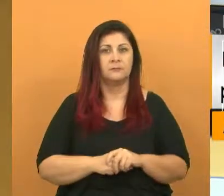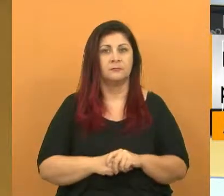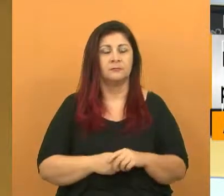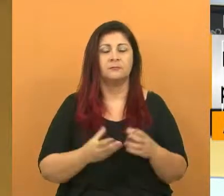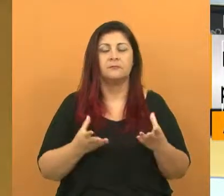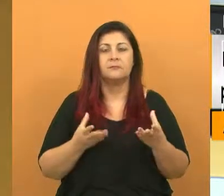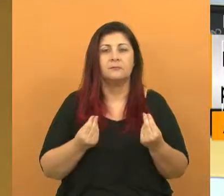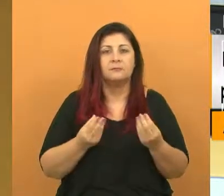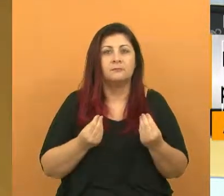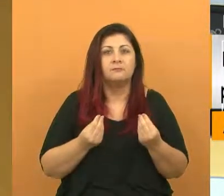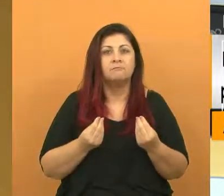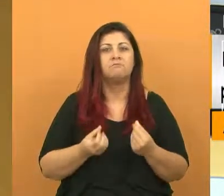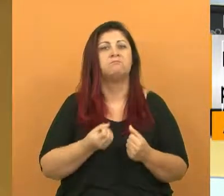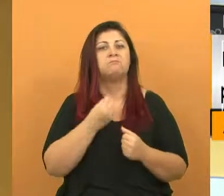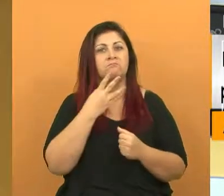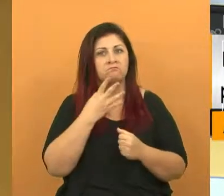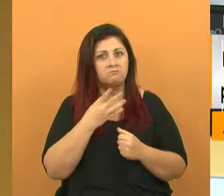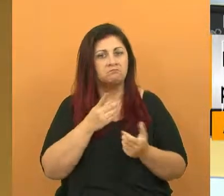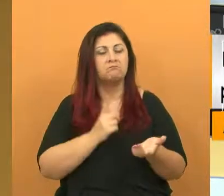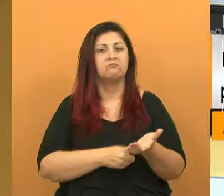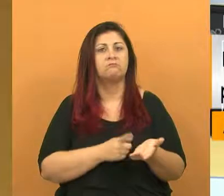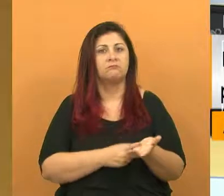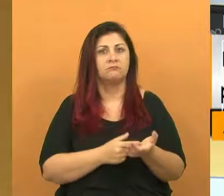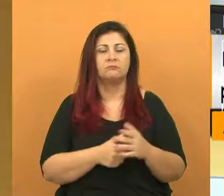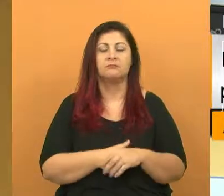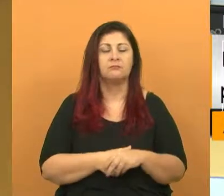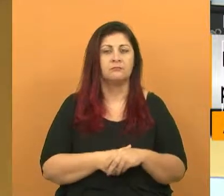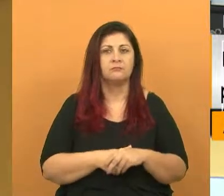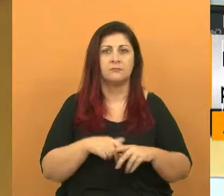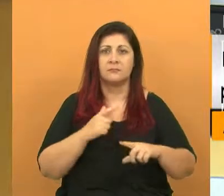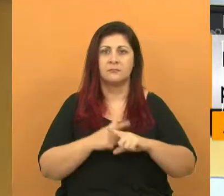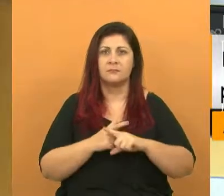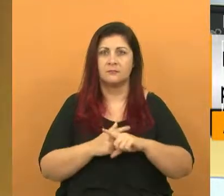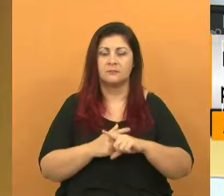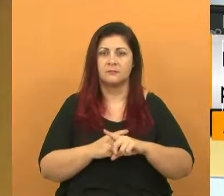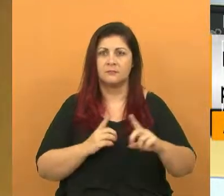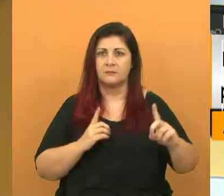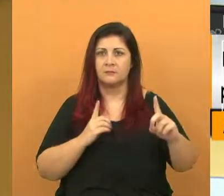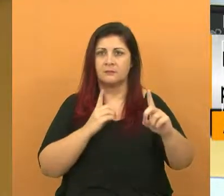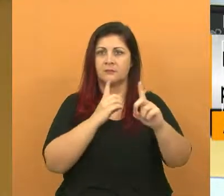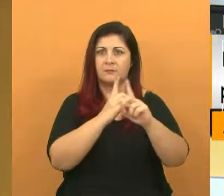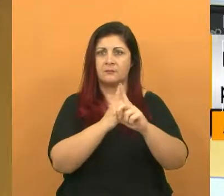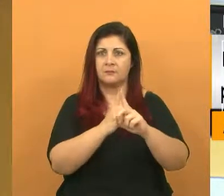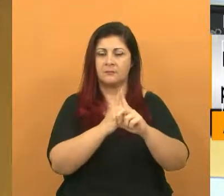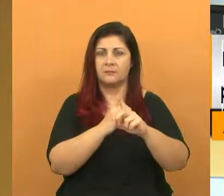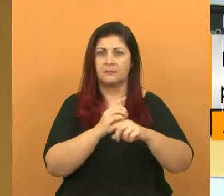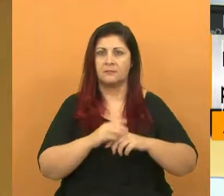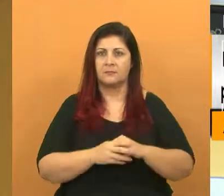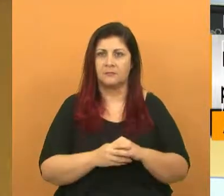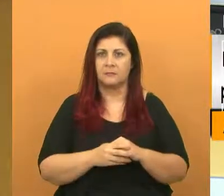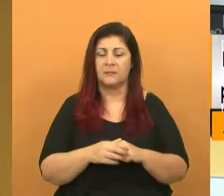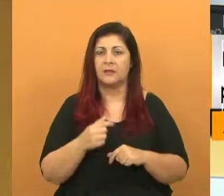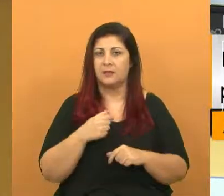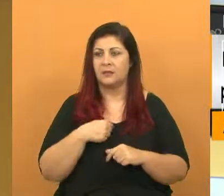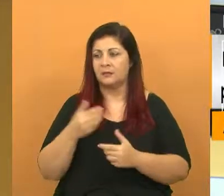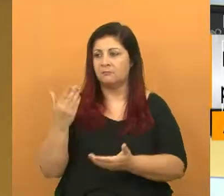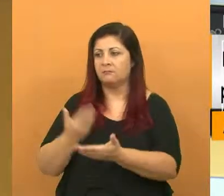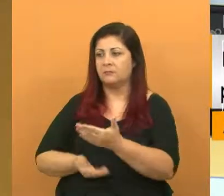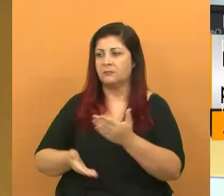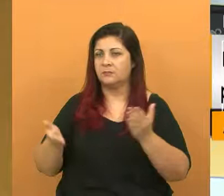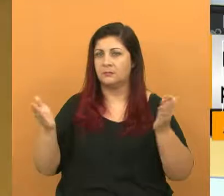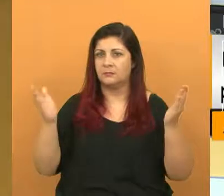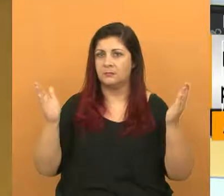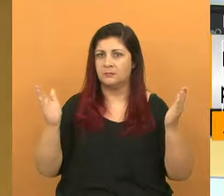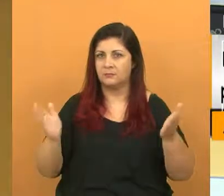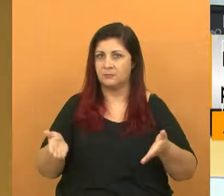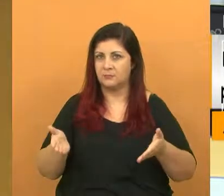muito interessante o projeto, porque o câncer, eu já perdi família com câncer, eu